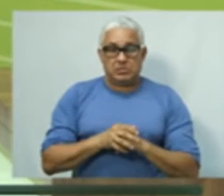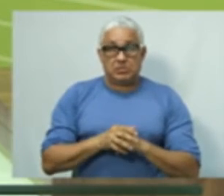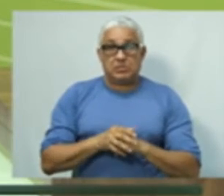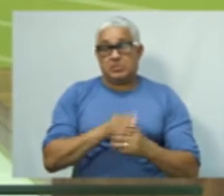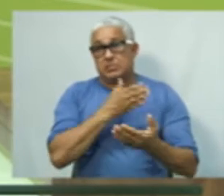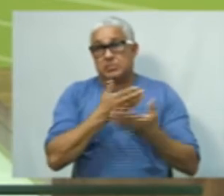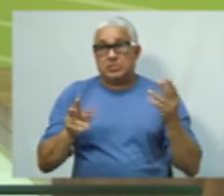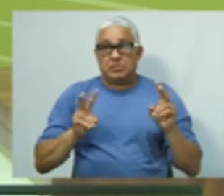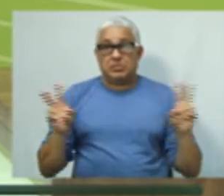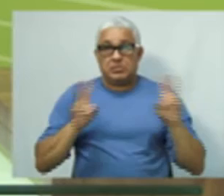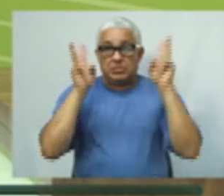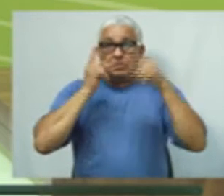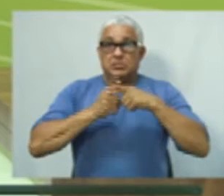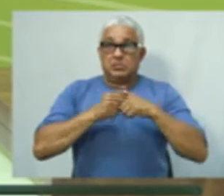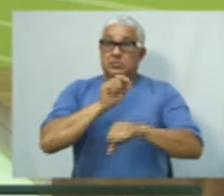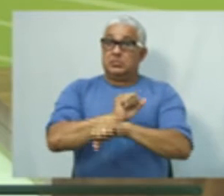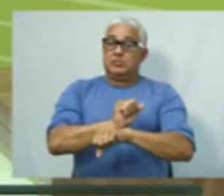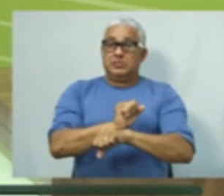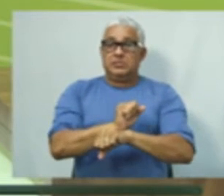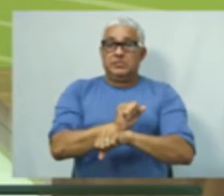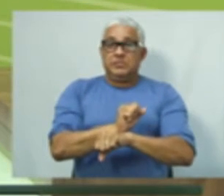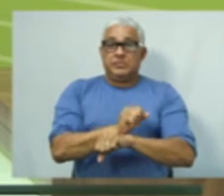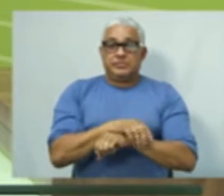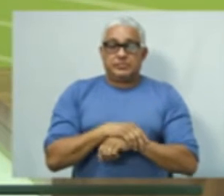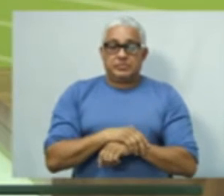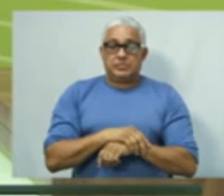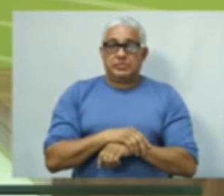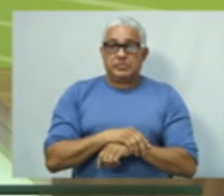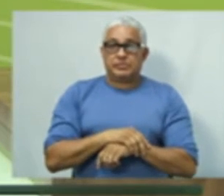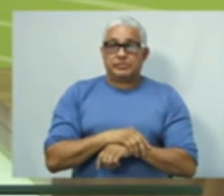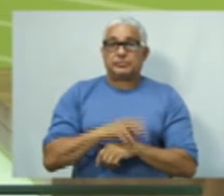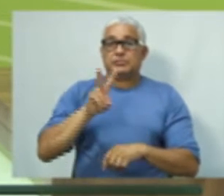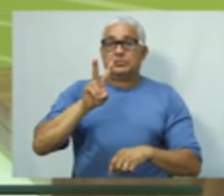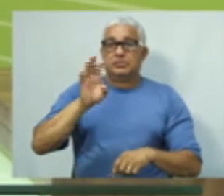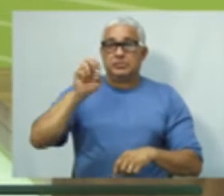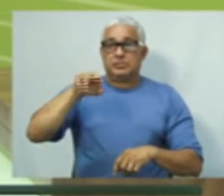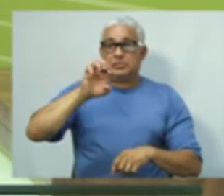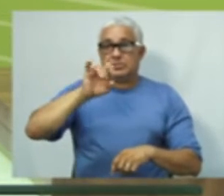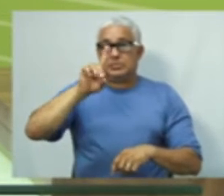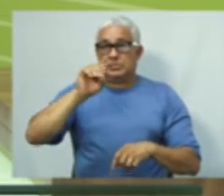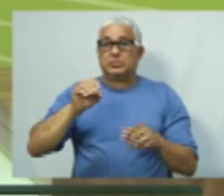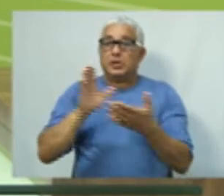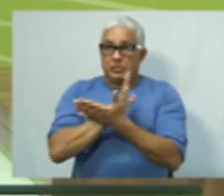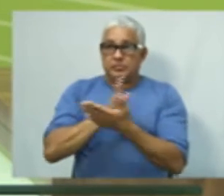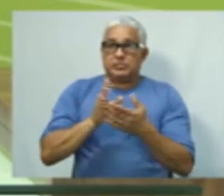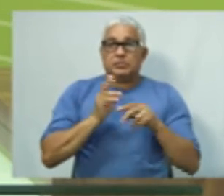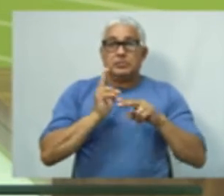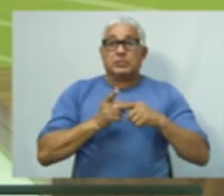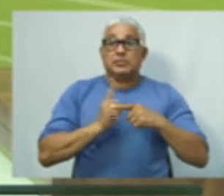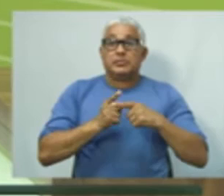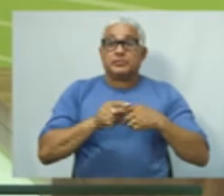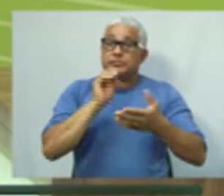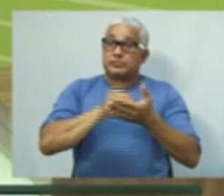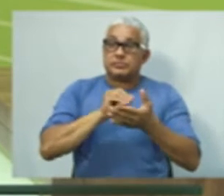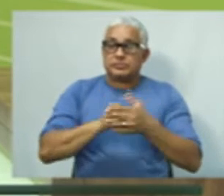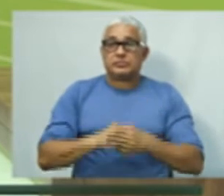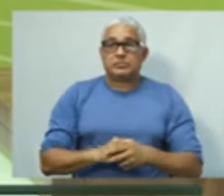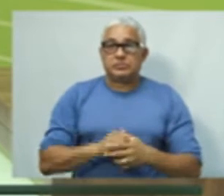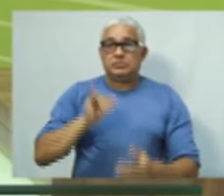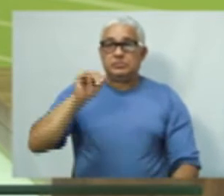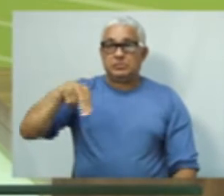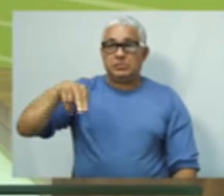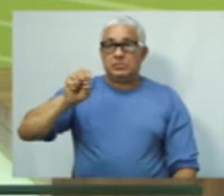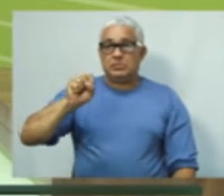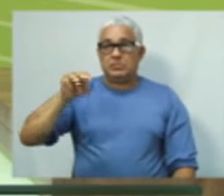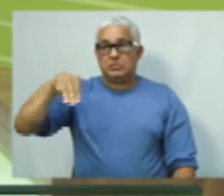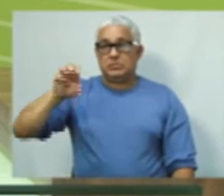perdendo valor por estar parado, ou até mesmo vencendo alguns produtos que estavam em produção por falta de um insumo que